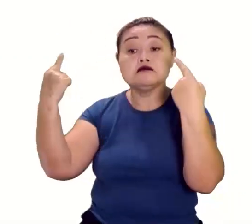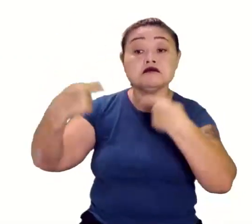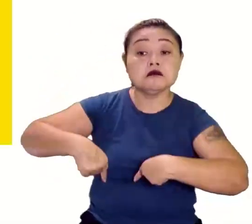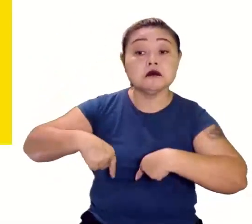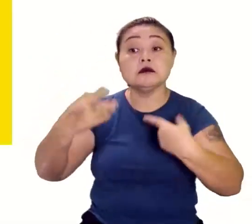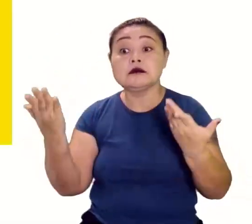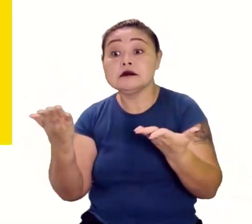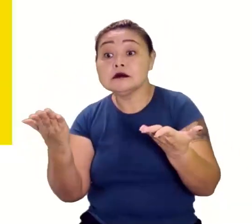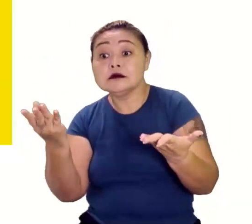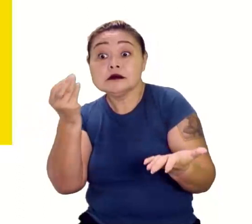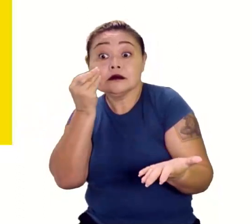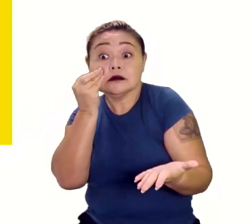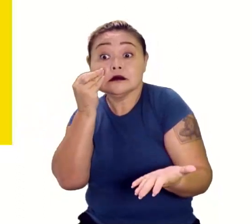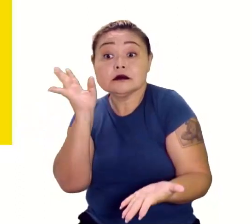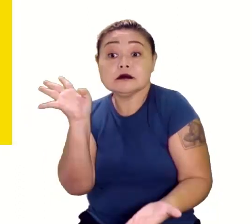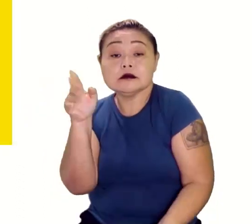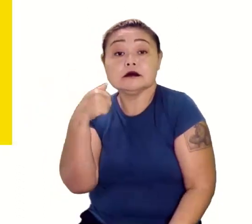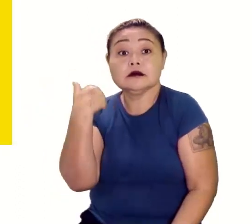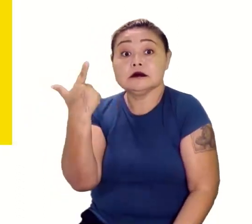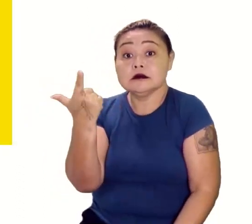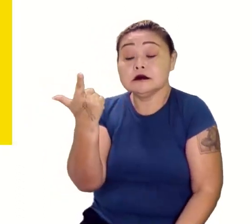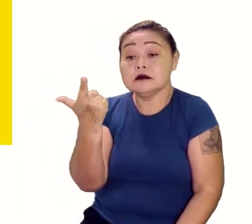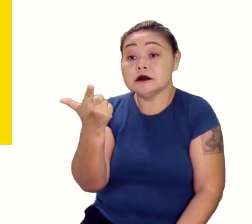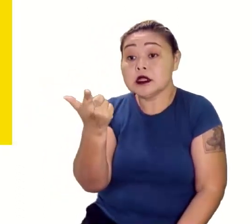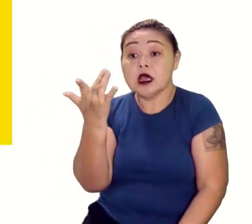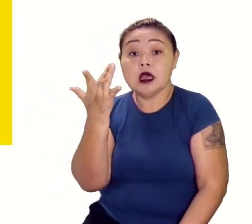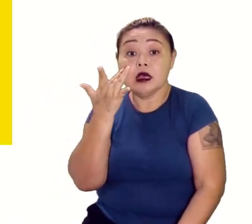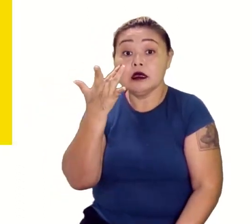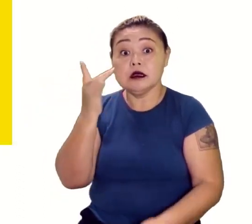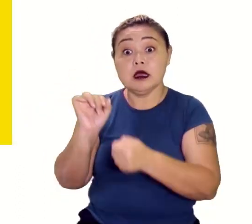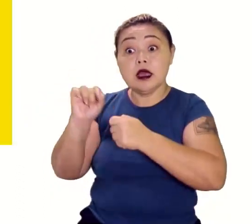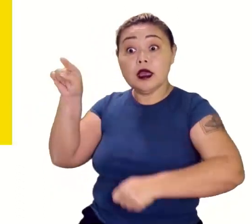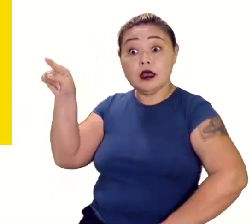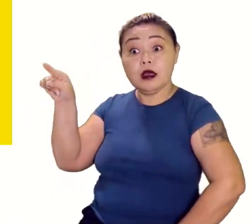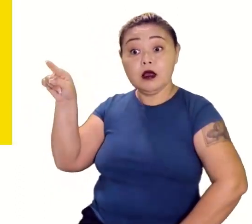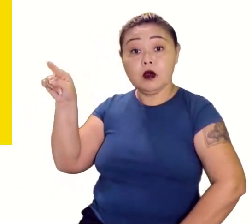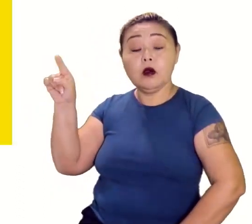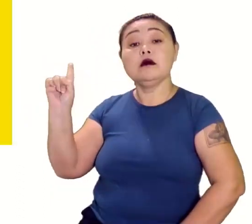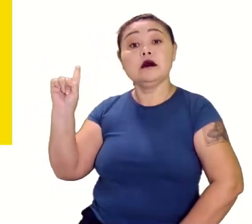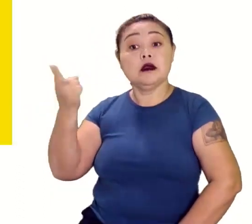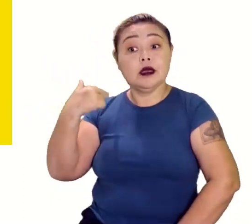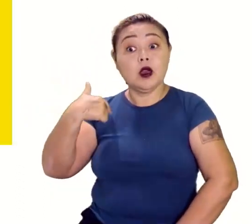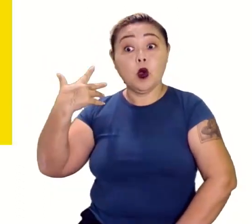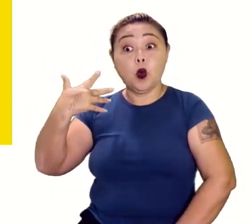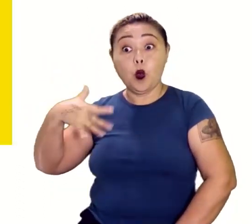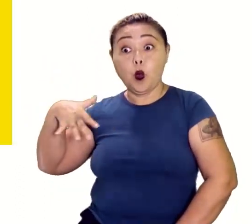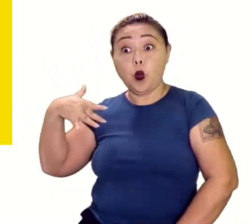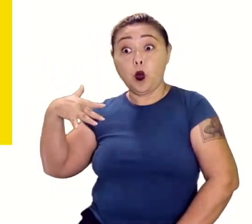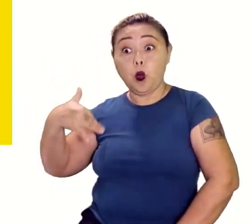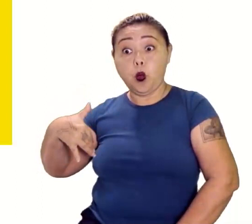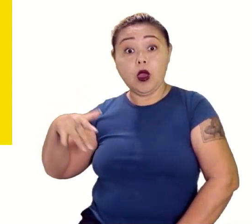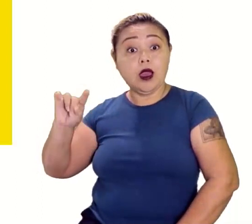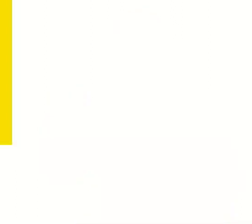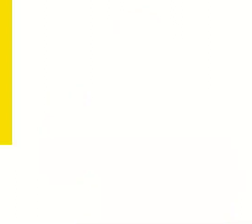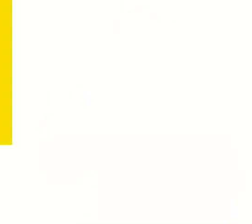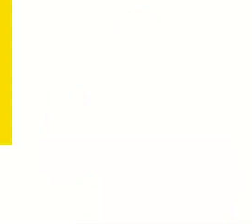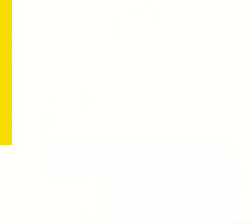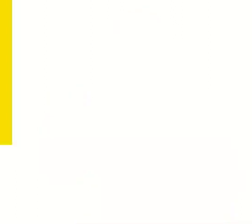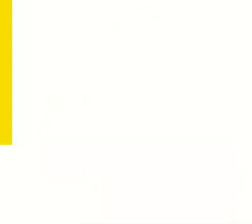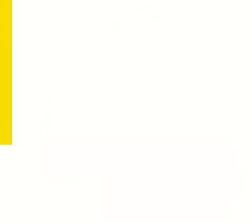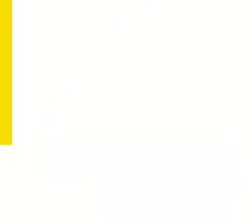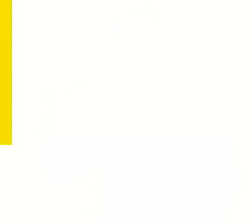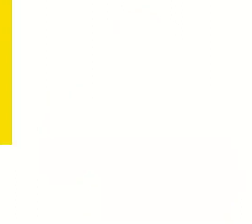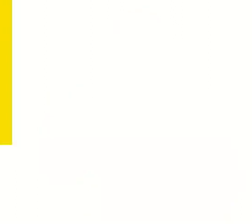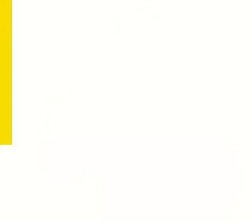desafio de hoje? Vamos ver. Bom, se você achou que não soube fazer aquela lá, então pega aí para brincar. Cruzes. Olha aí, ó. Simples